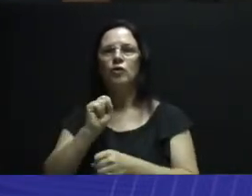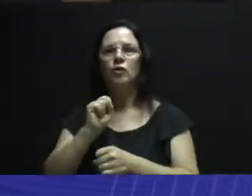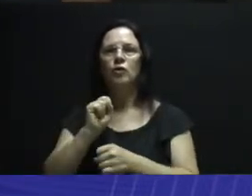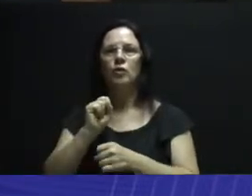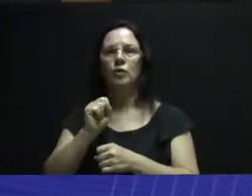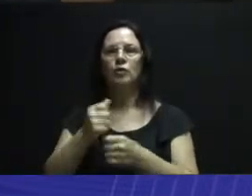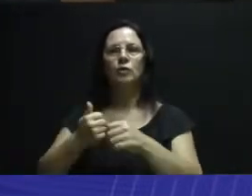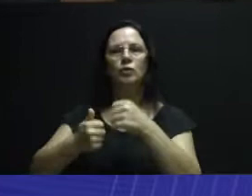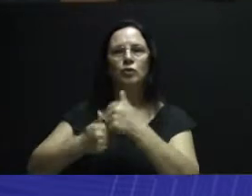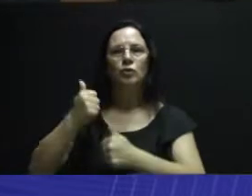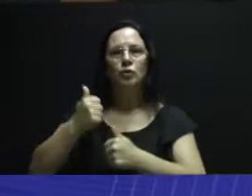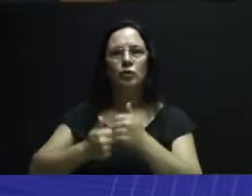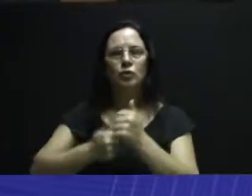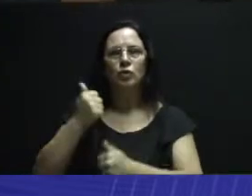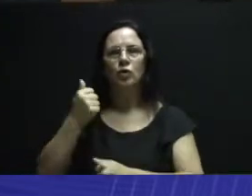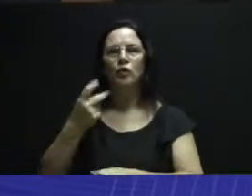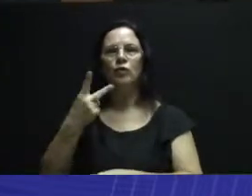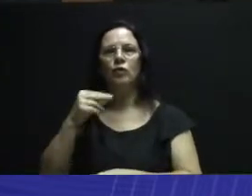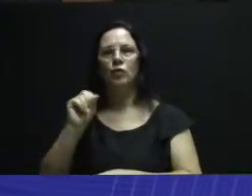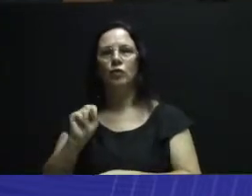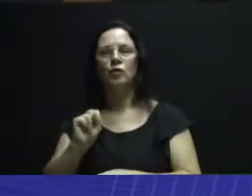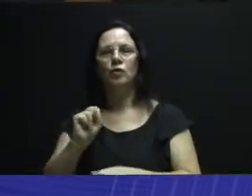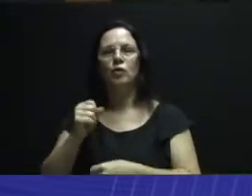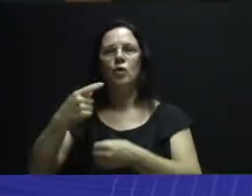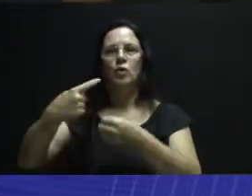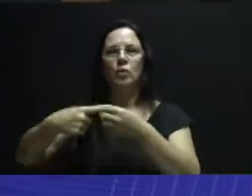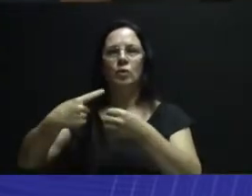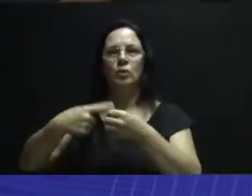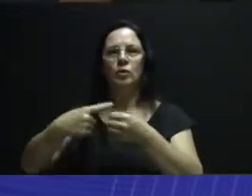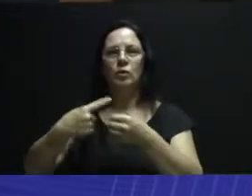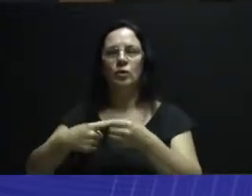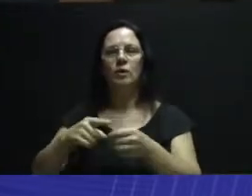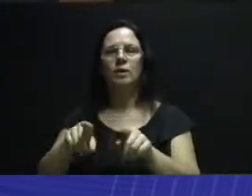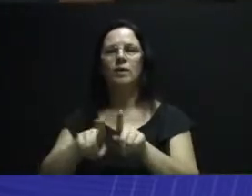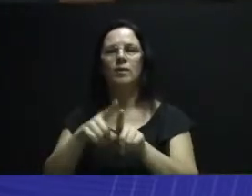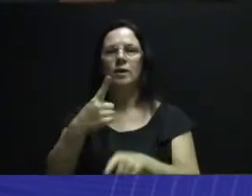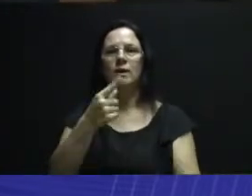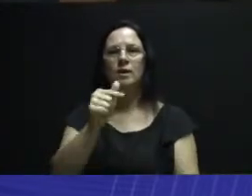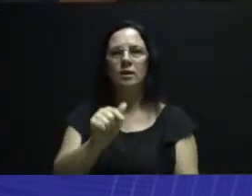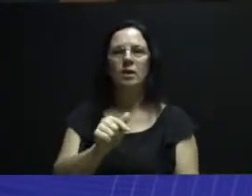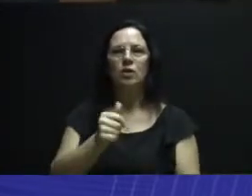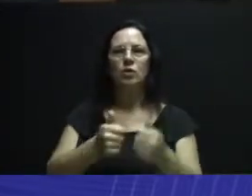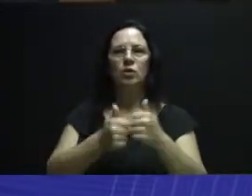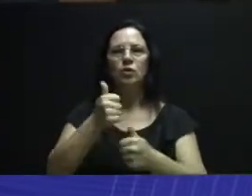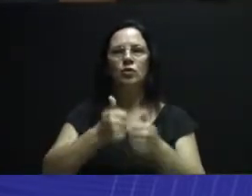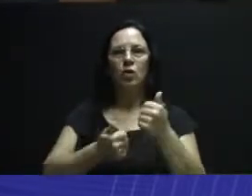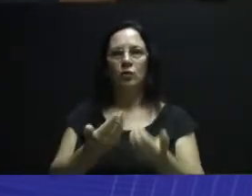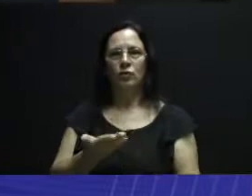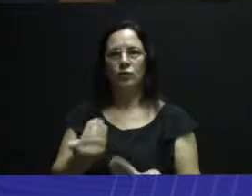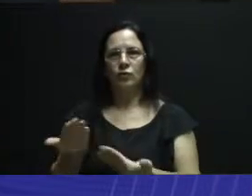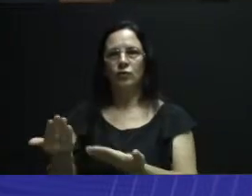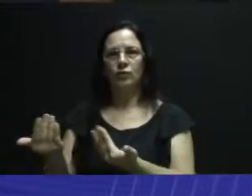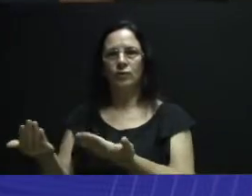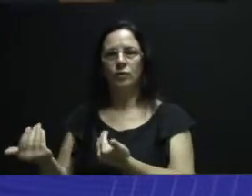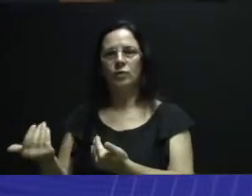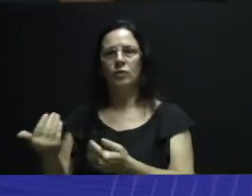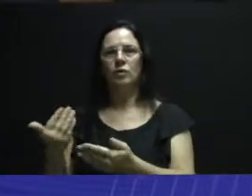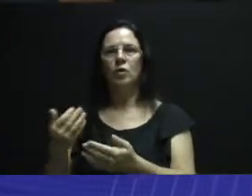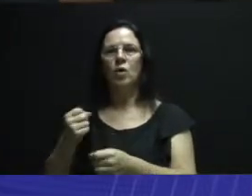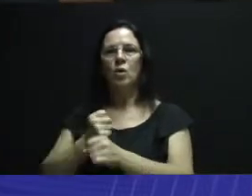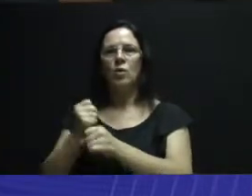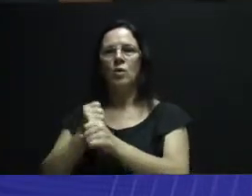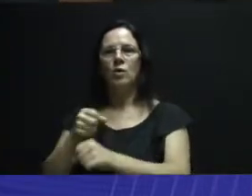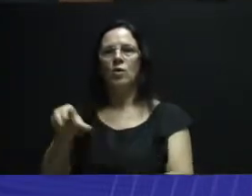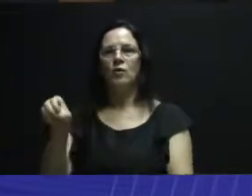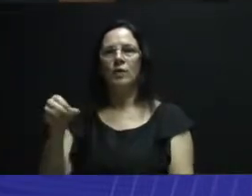sendo 19 jogos abertos do interior e 17 nos Jogos da Juventude, de 93